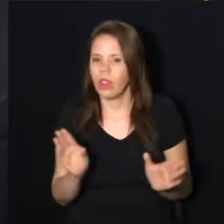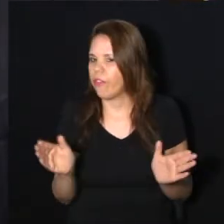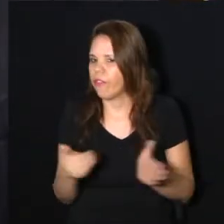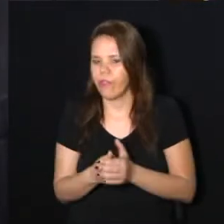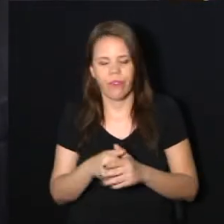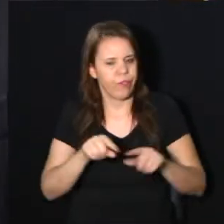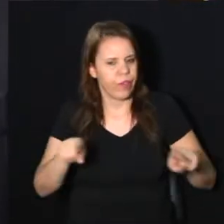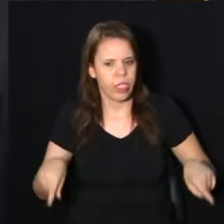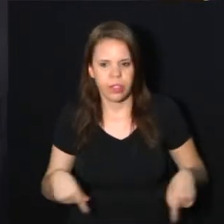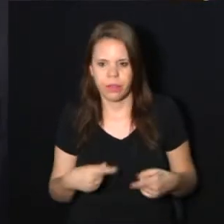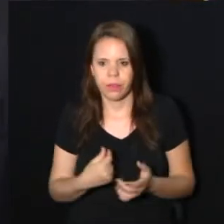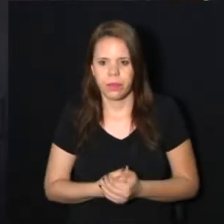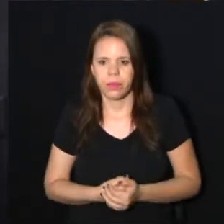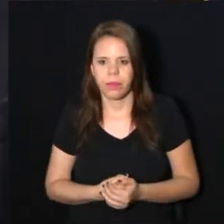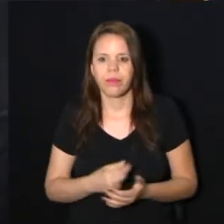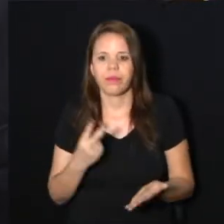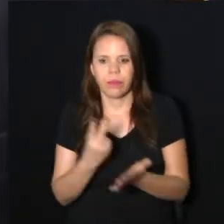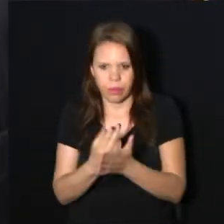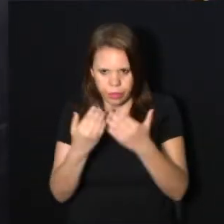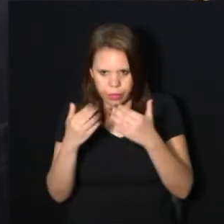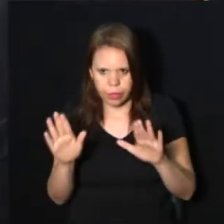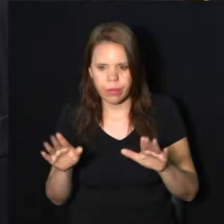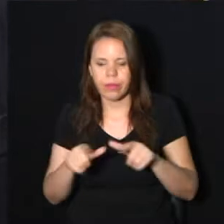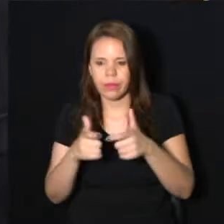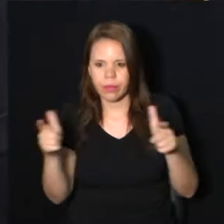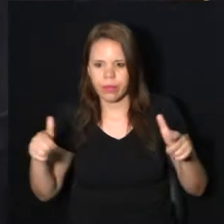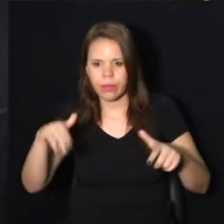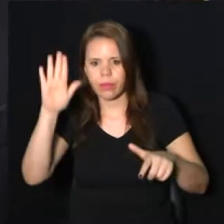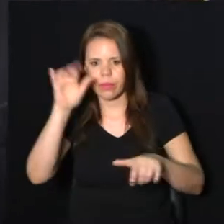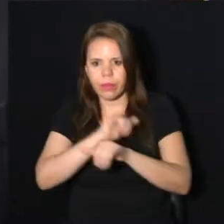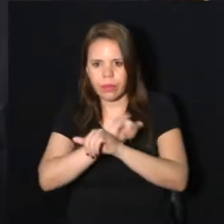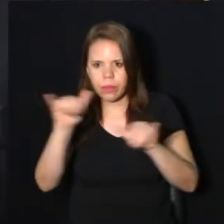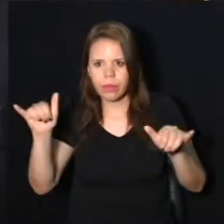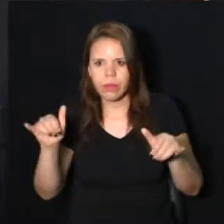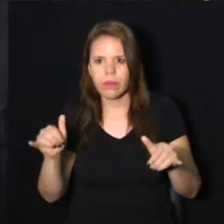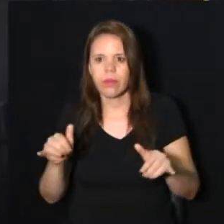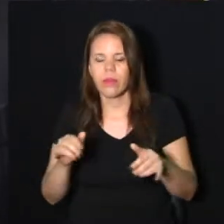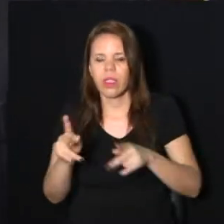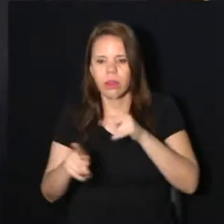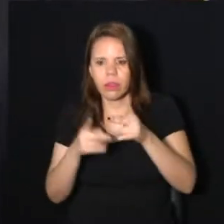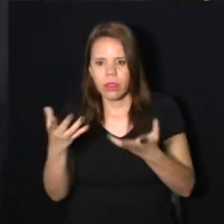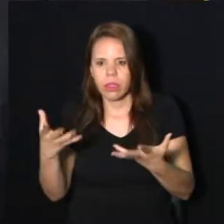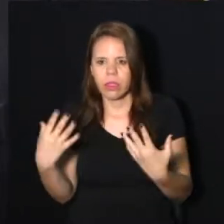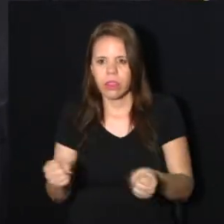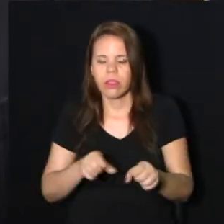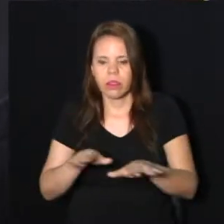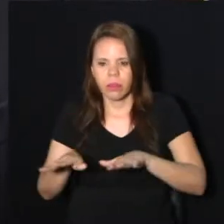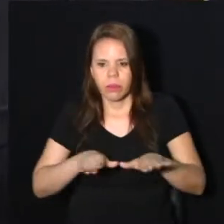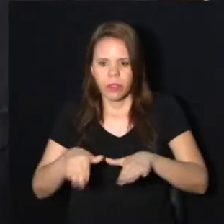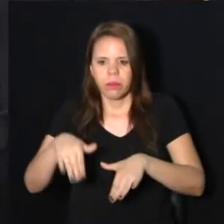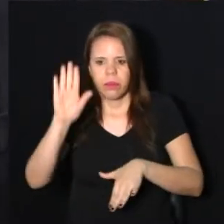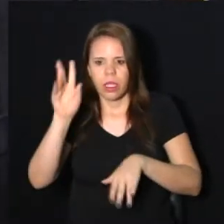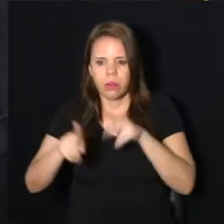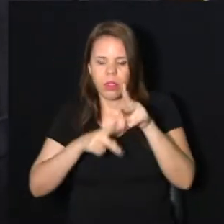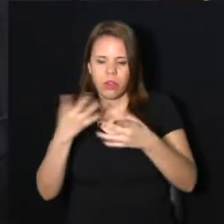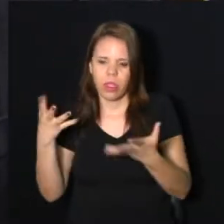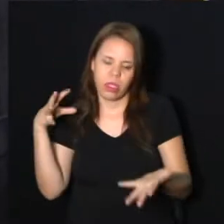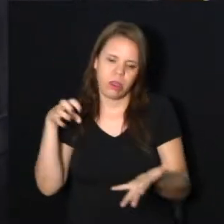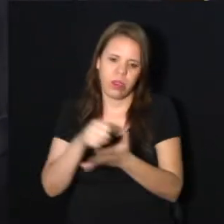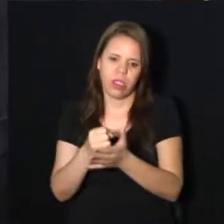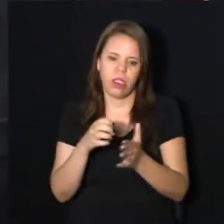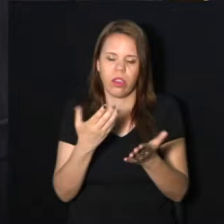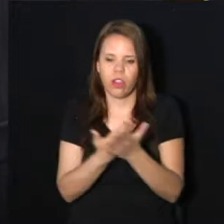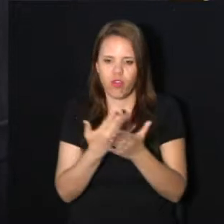as salas, mantenha as salas abertas e amplie a sua campanha de divulgação, de mobilização para